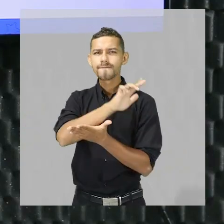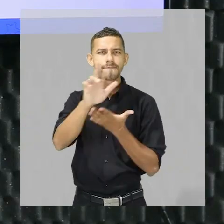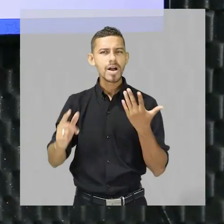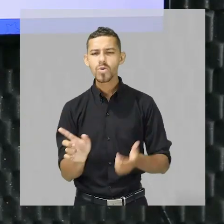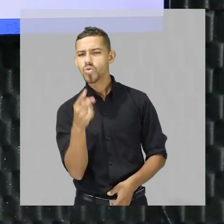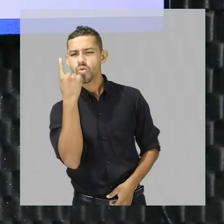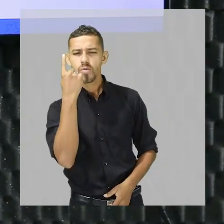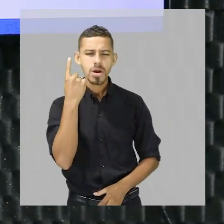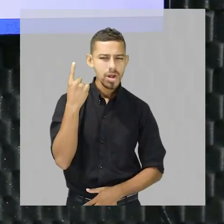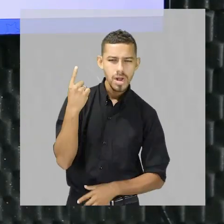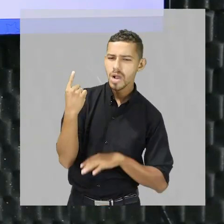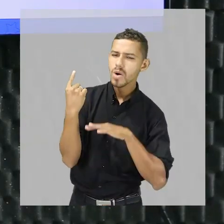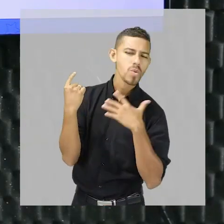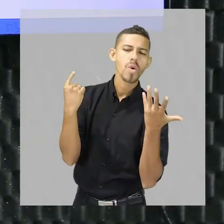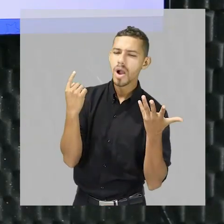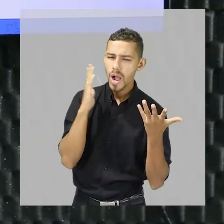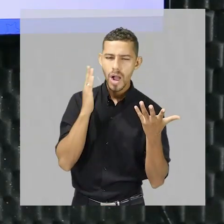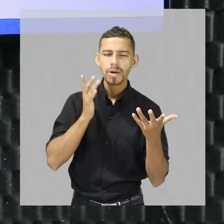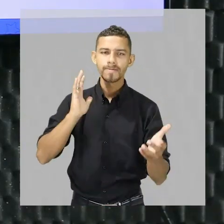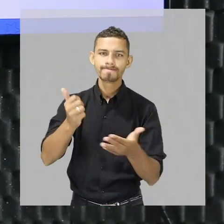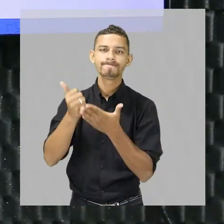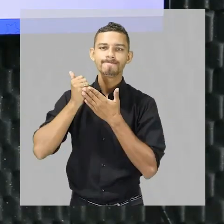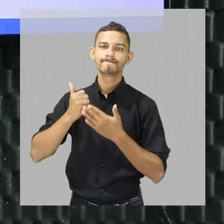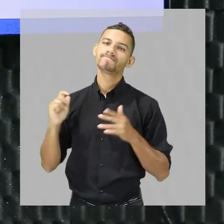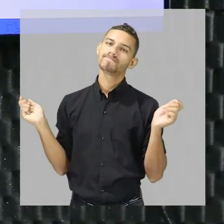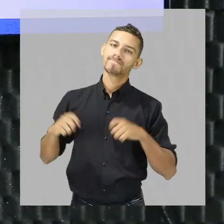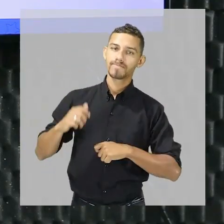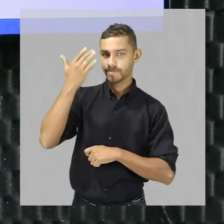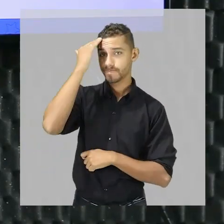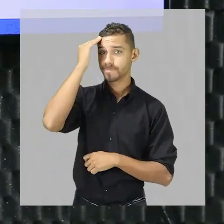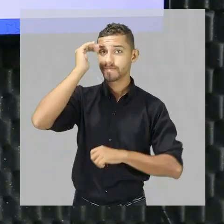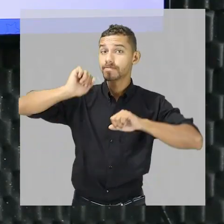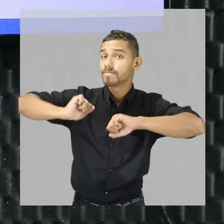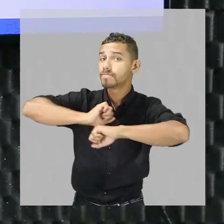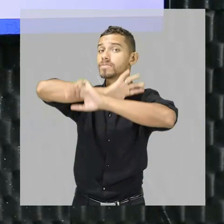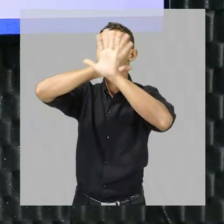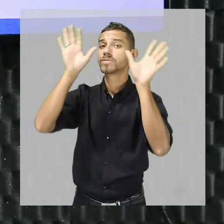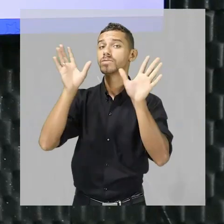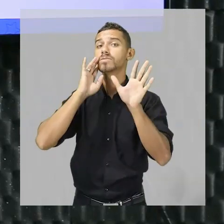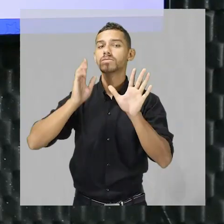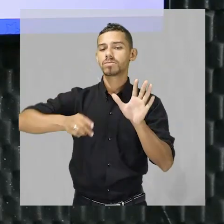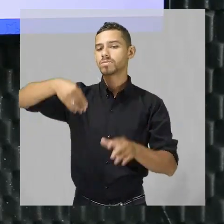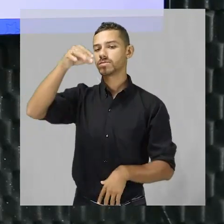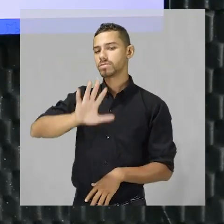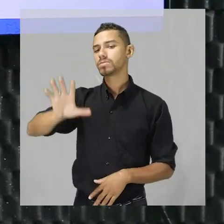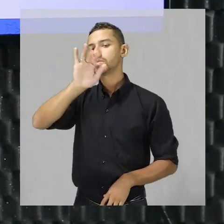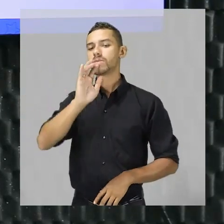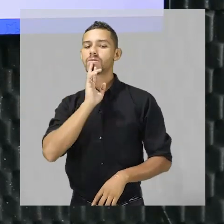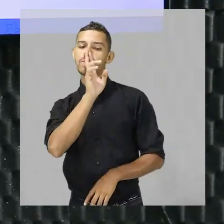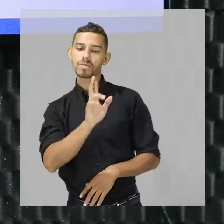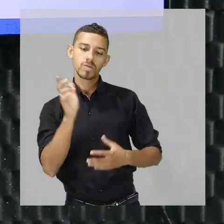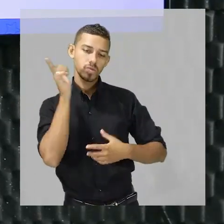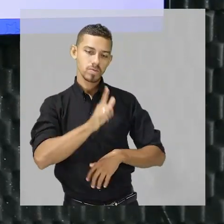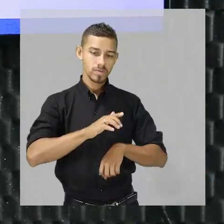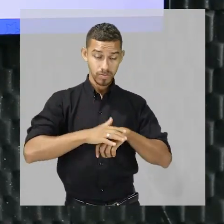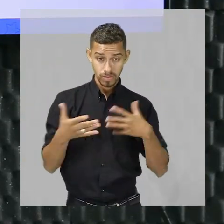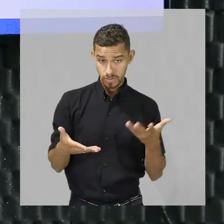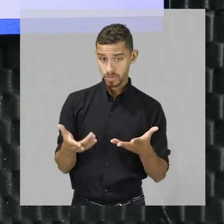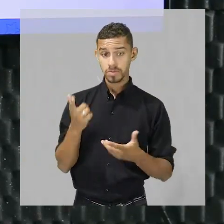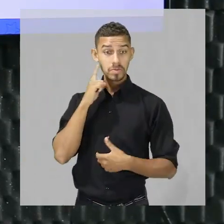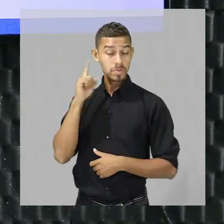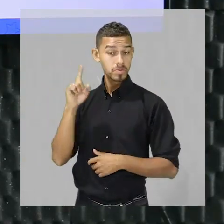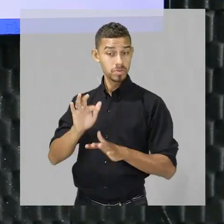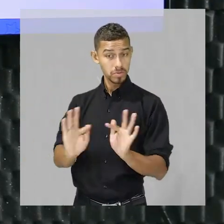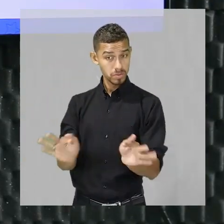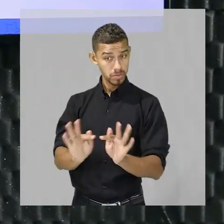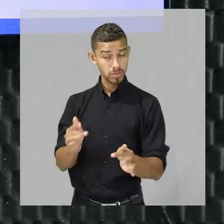uma, porque aquilo vai te ajudar bastante, tá certo, a entender melhor o mapa e, consequentemente, conseguir responder a questão. E essa questão aqui ela